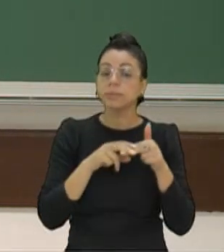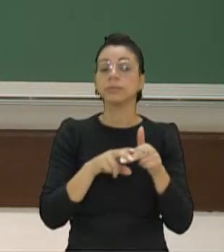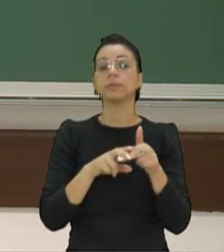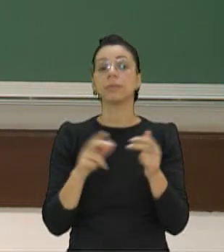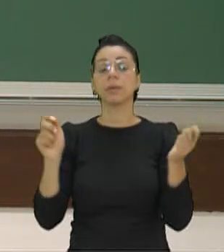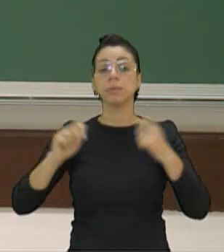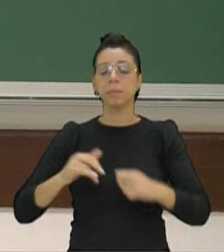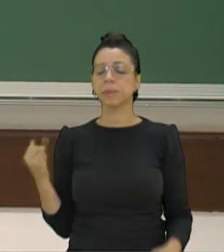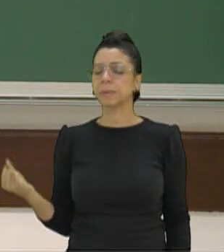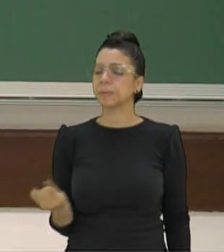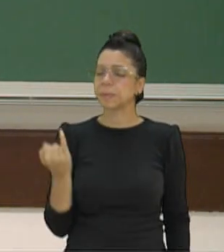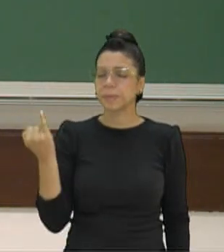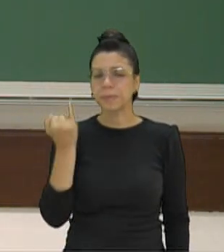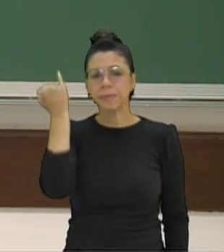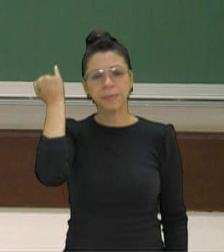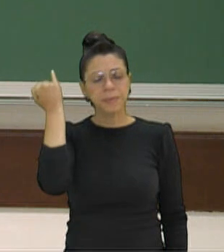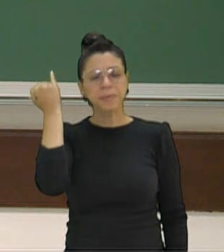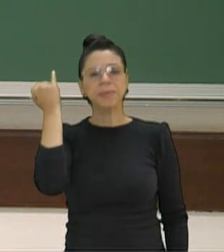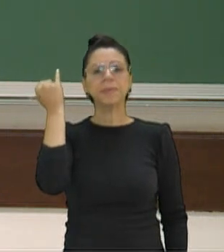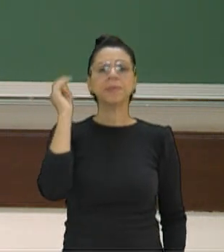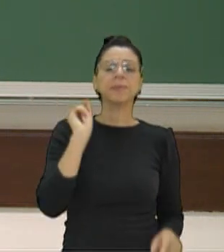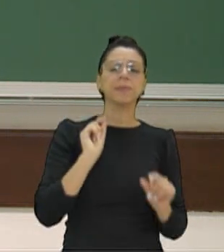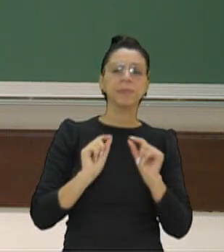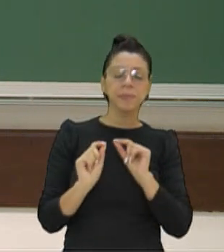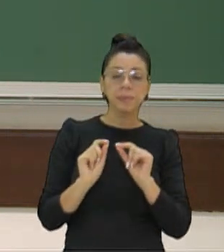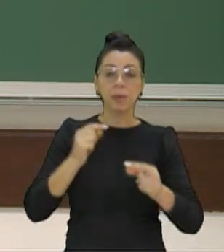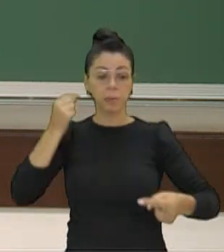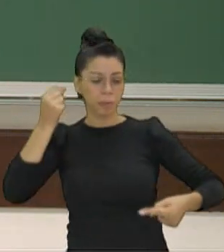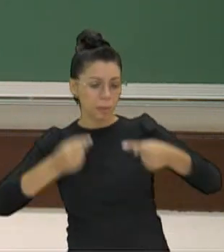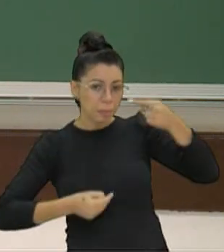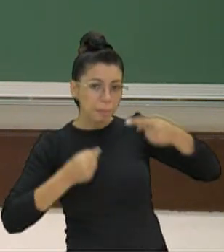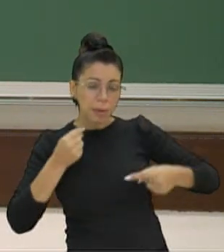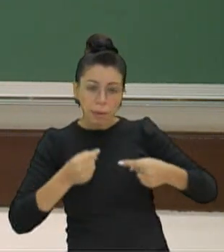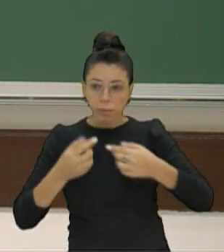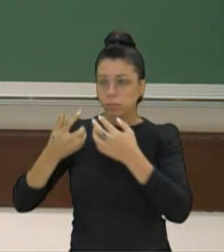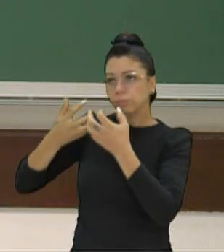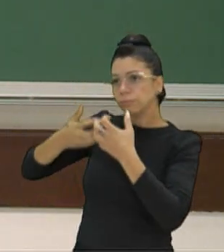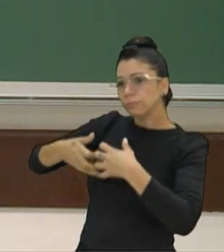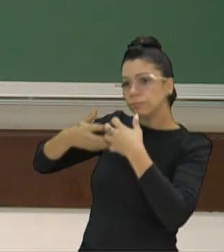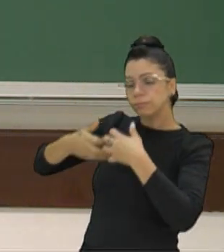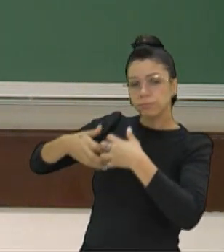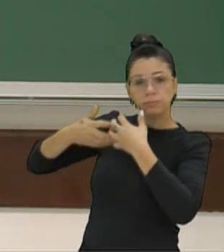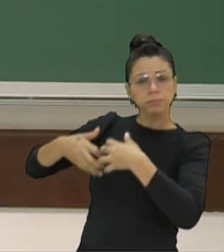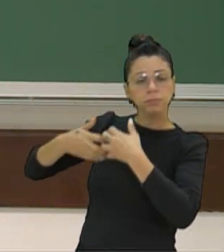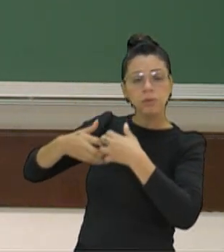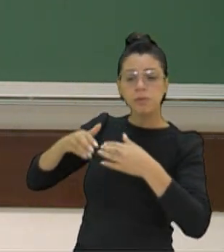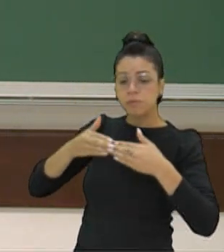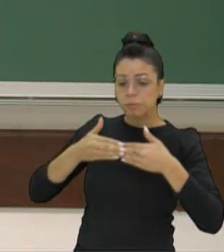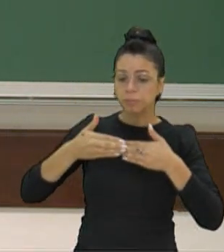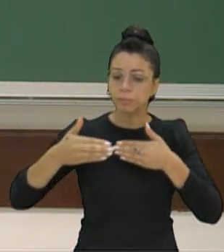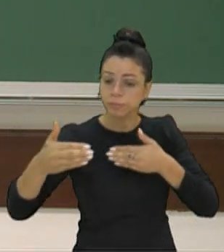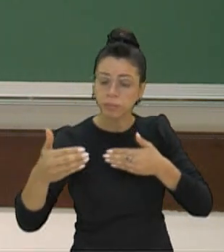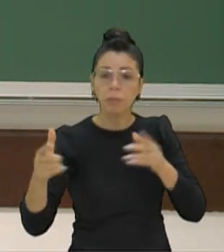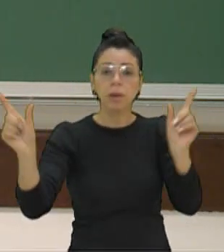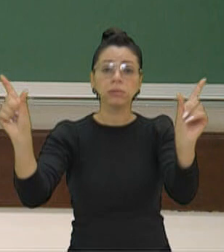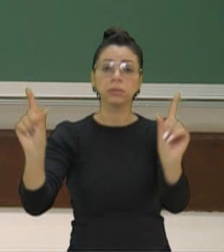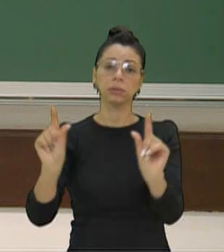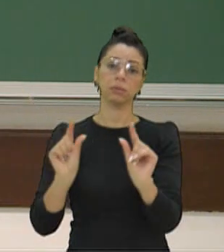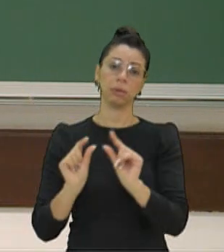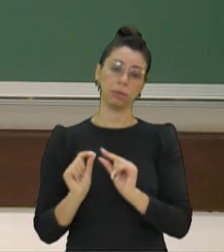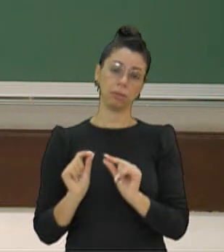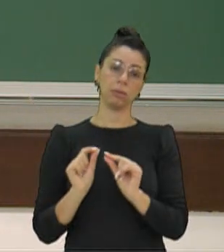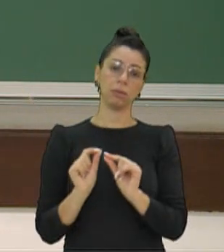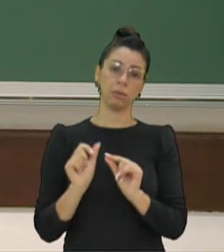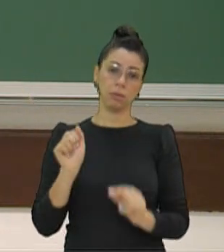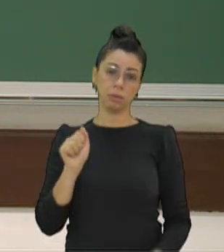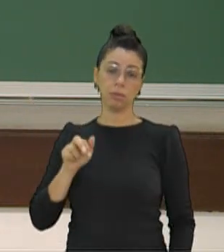é fundamental a gente trazer esse debate, pensar daqui para frente. O que a gente vai fazer para minimizar essa